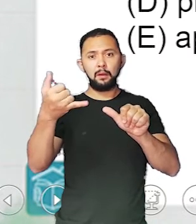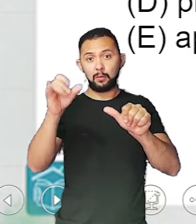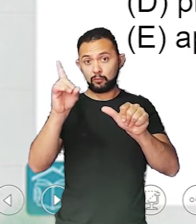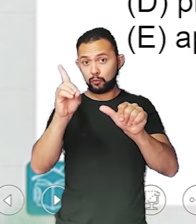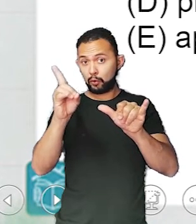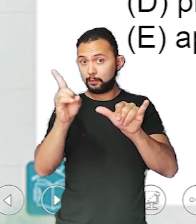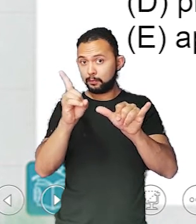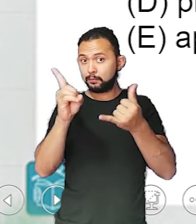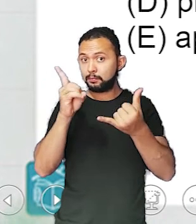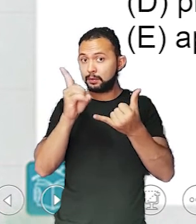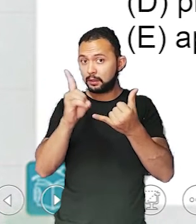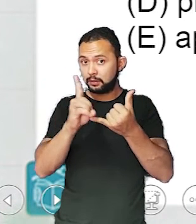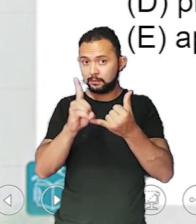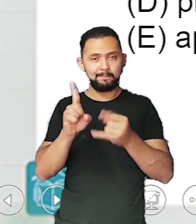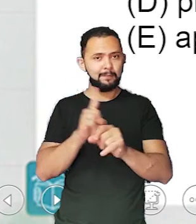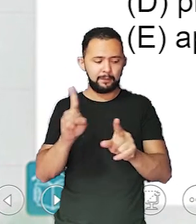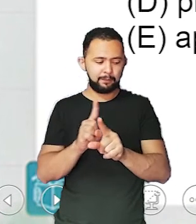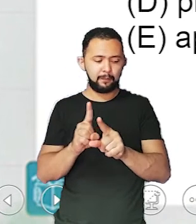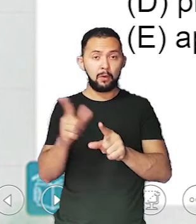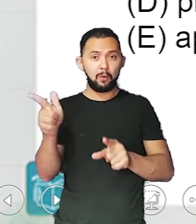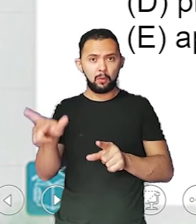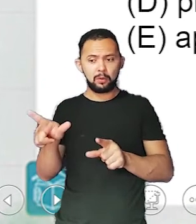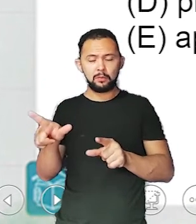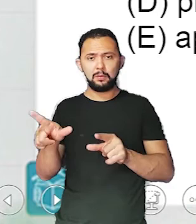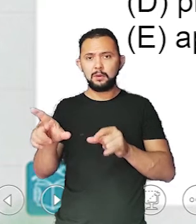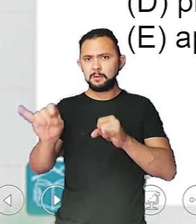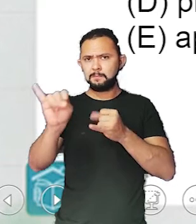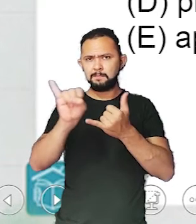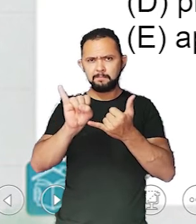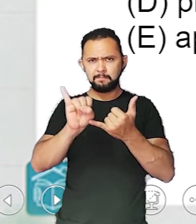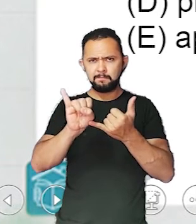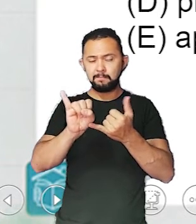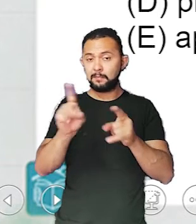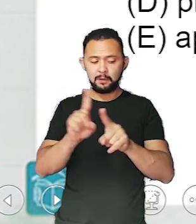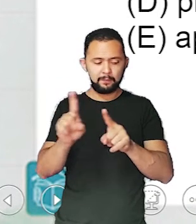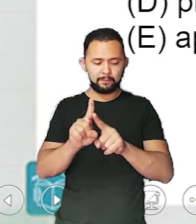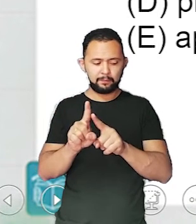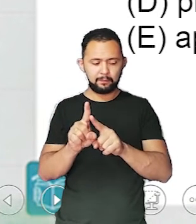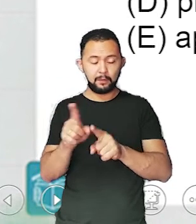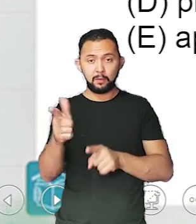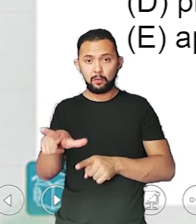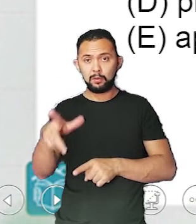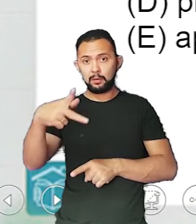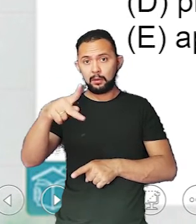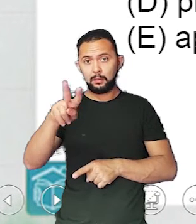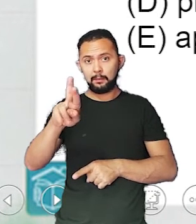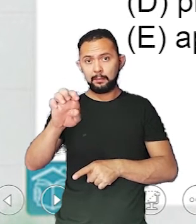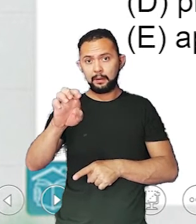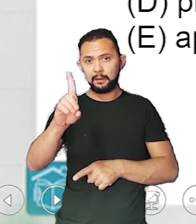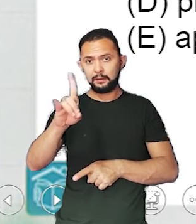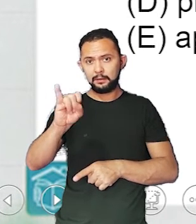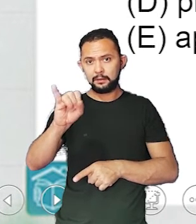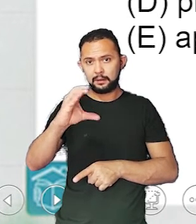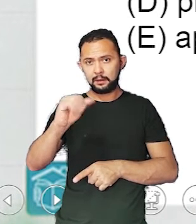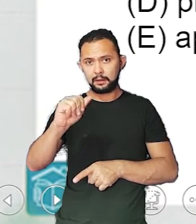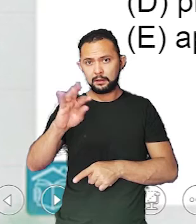objeto indireto. Também não é. Veja, nem tem preposição aqui no meio, né? Predicativo do sujeito. Não, né? O predicativo já está aqui, certo?